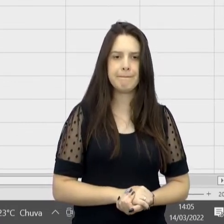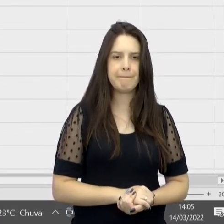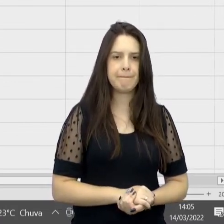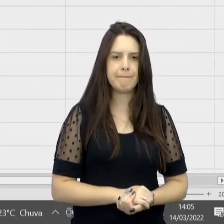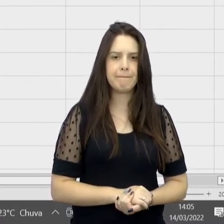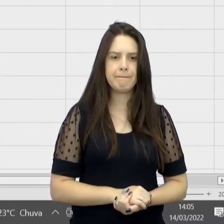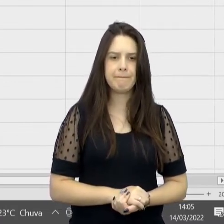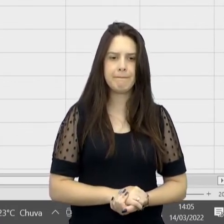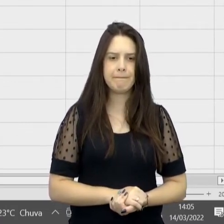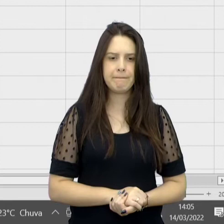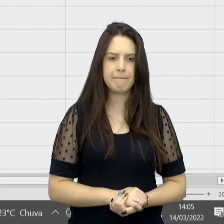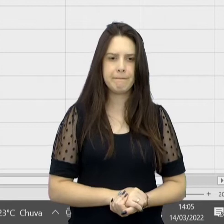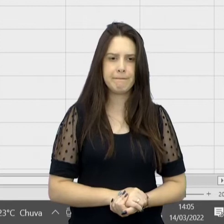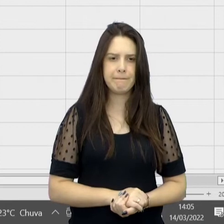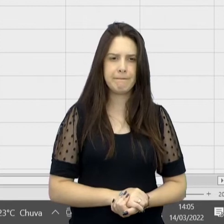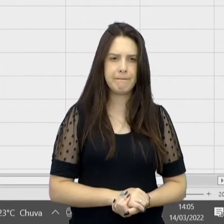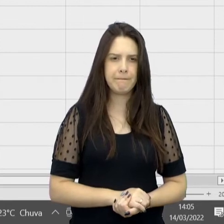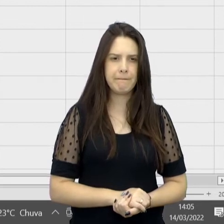Azul.